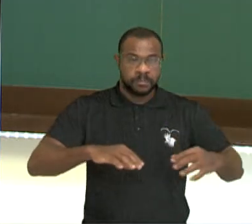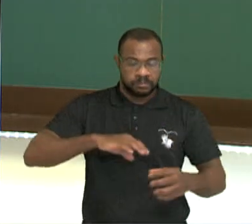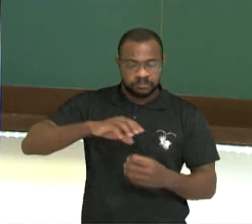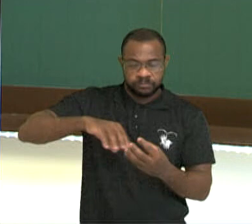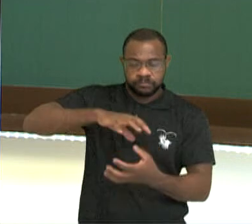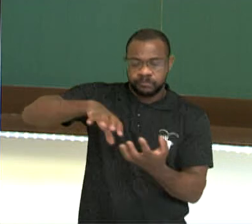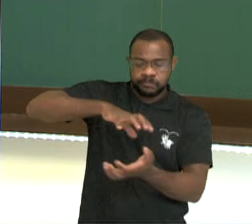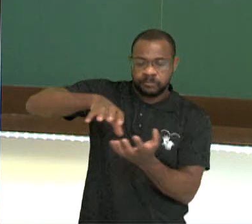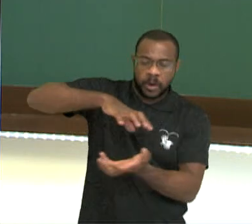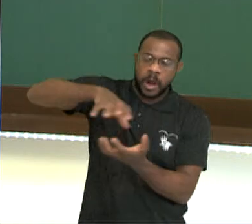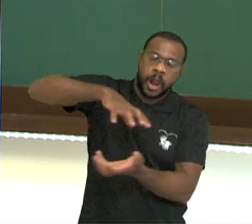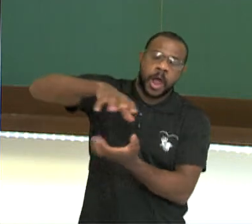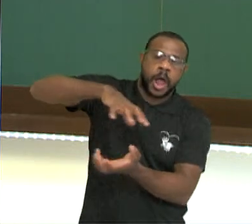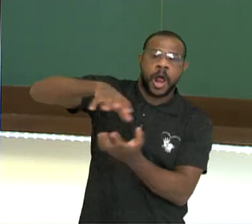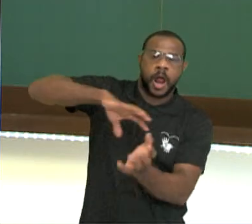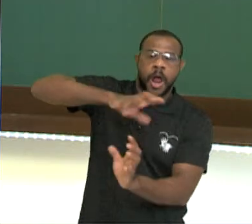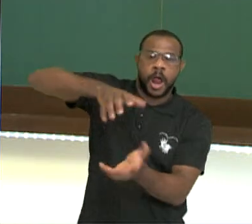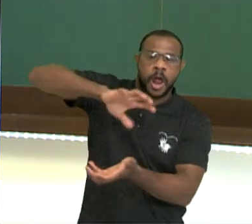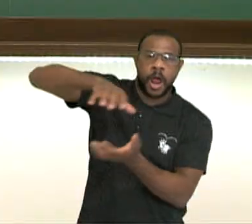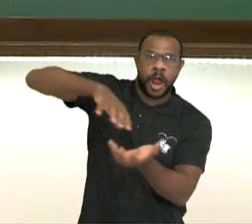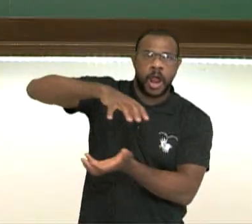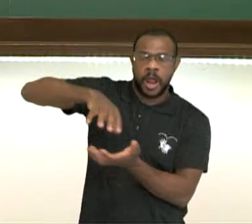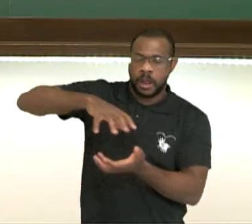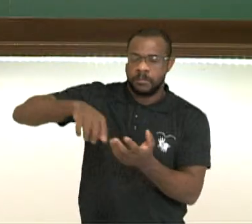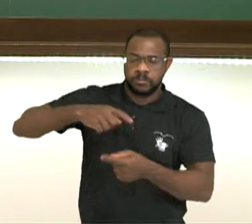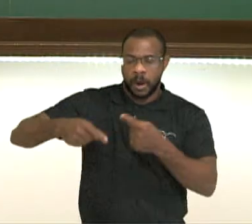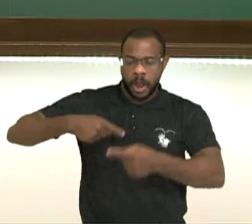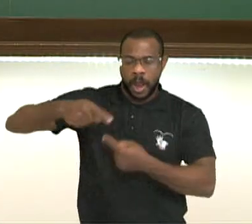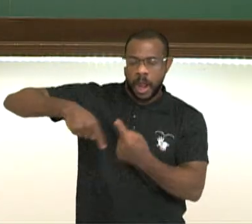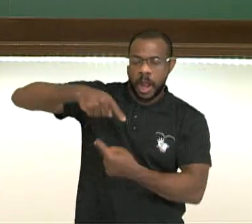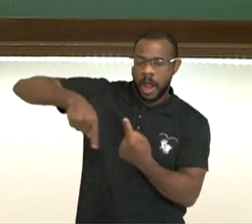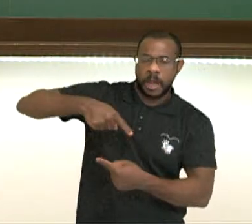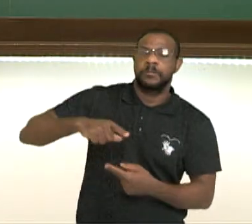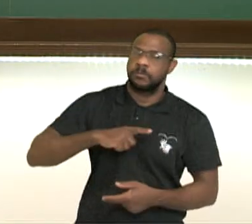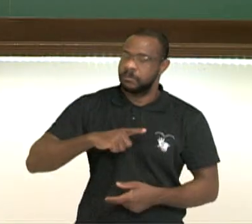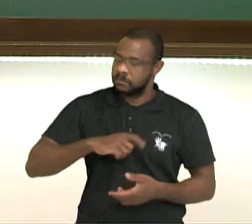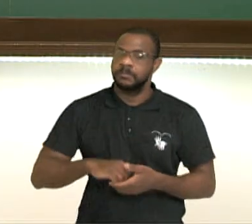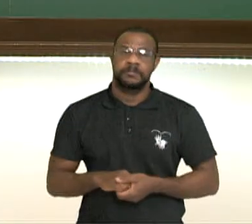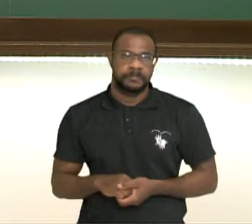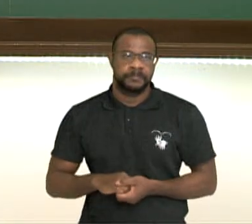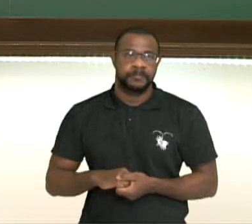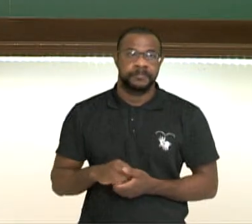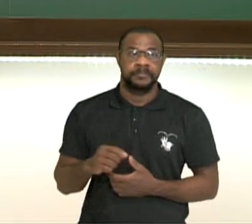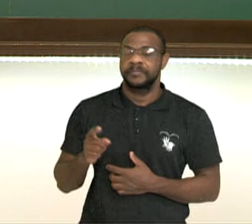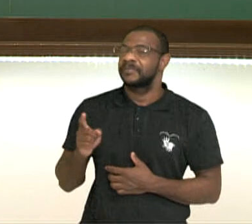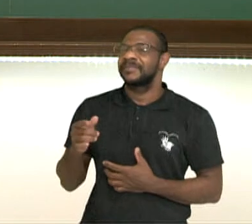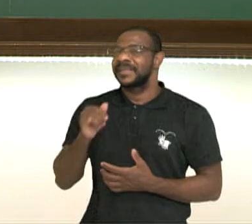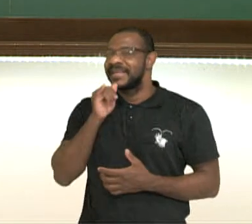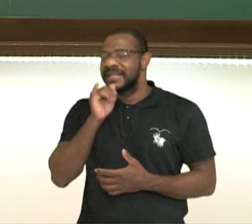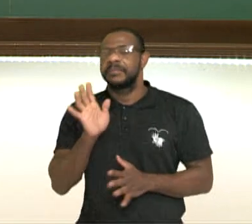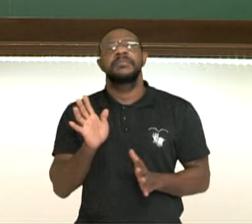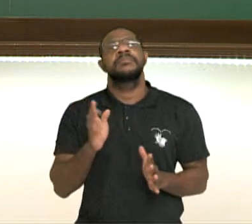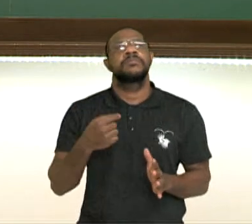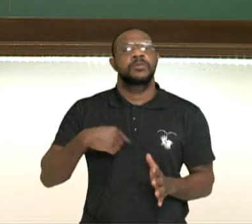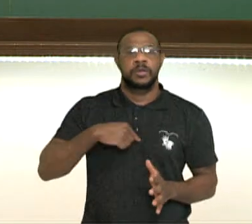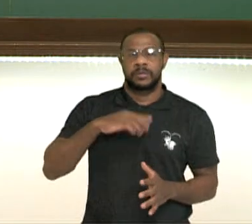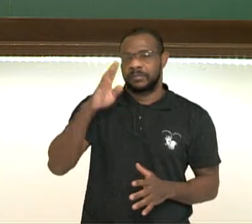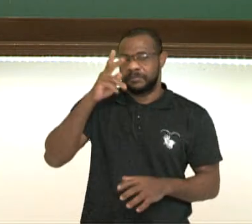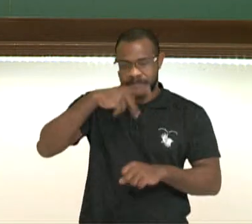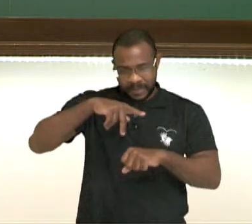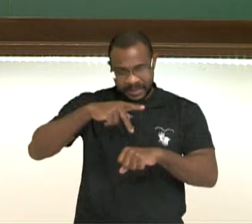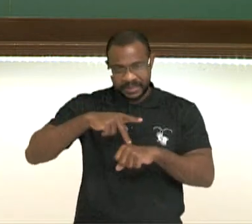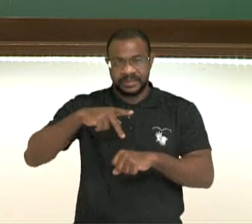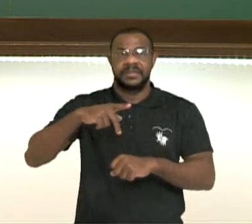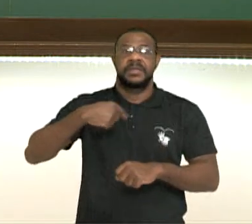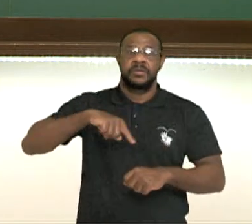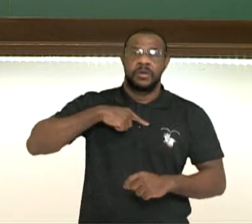girar as turbinas de forma eficiente. E quando falamos na hidroeletricidade, no caso do nosso estado e do nosso país, não podemos